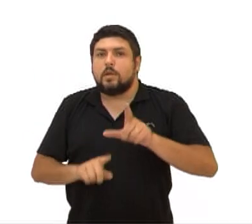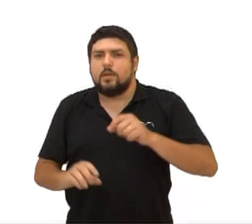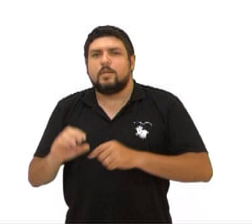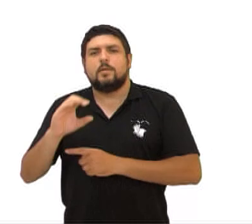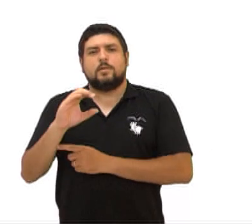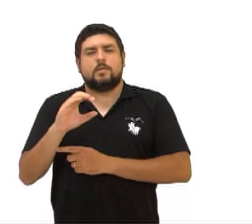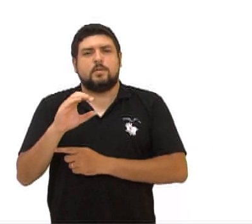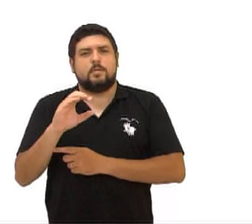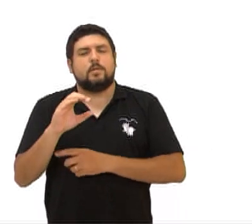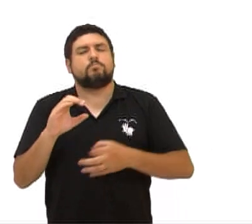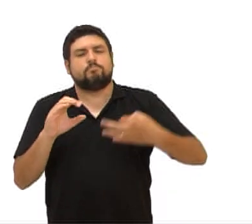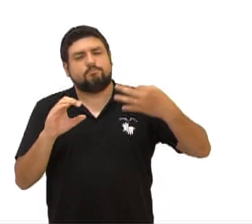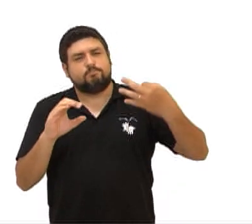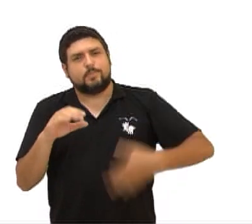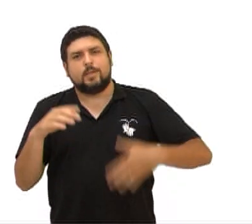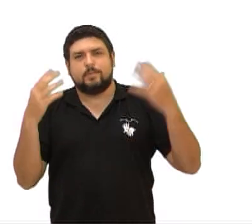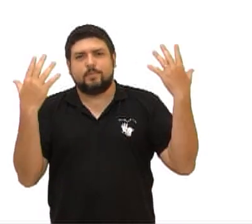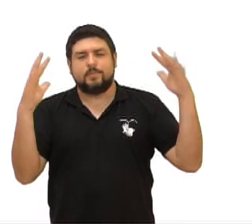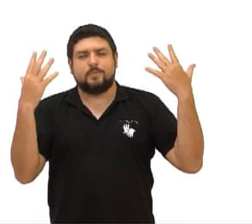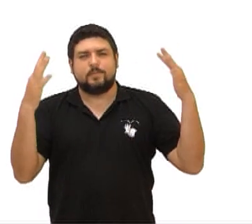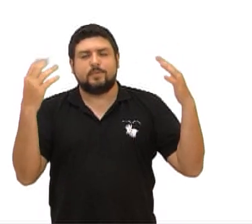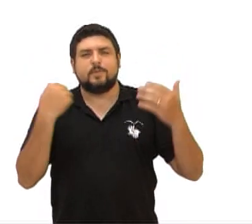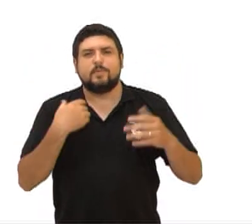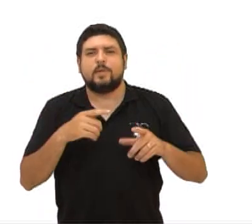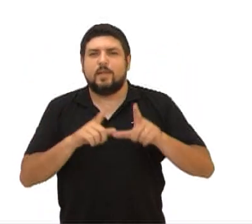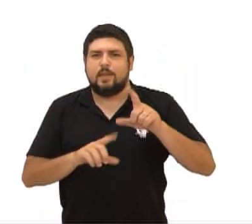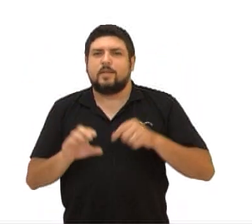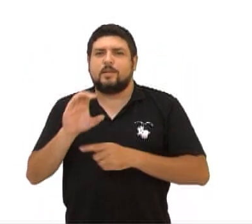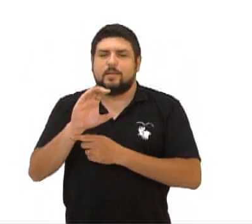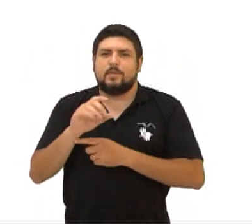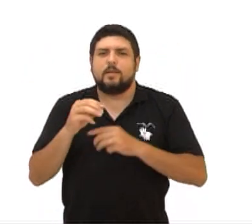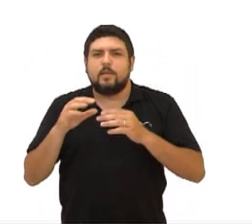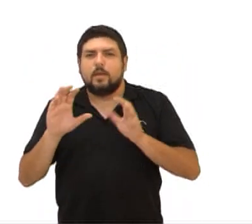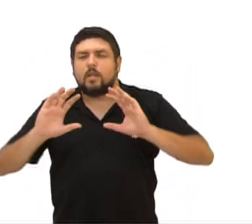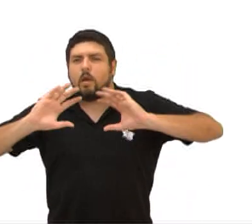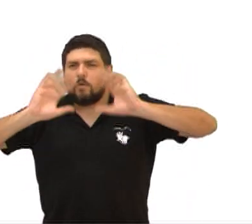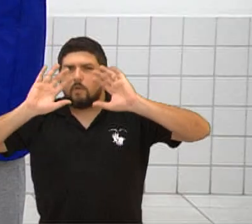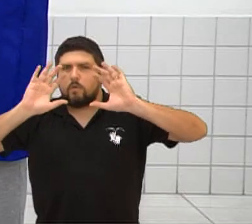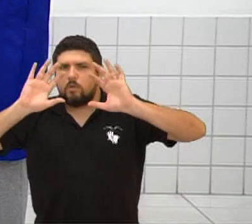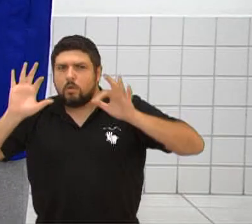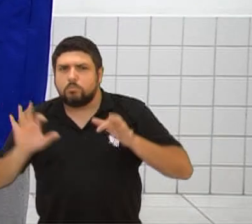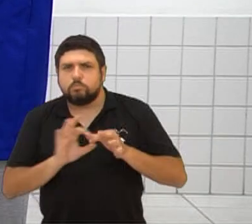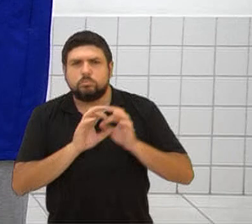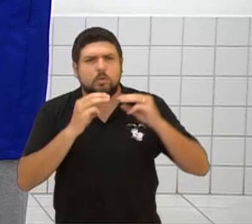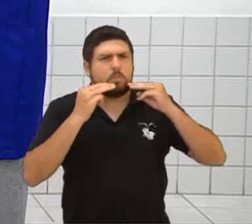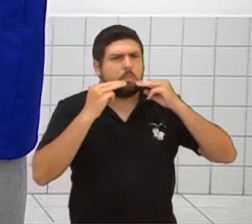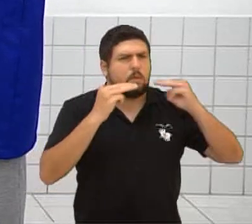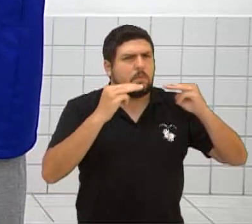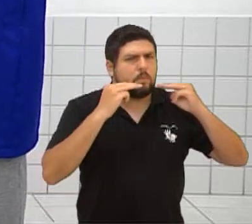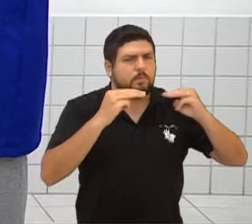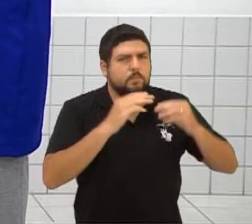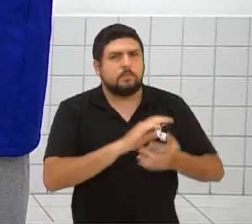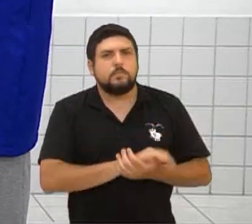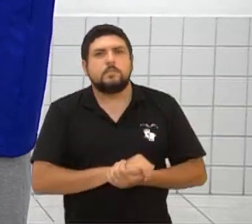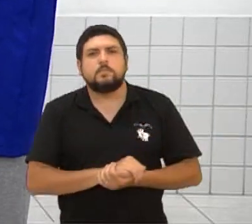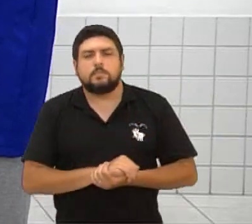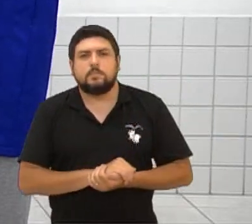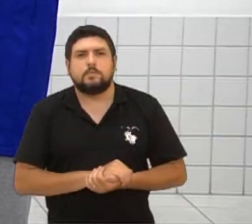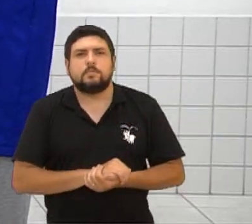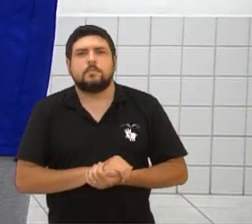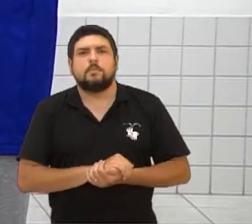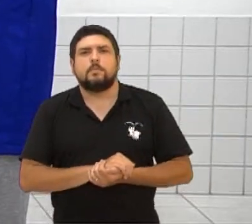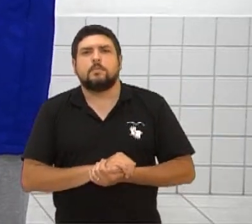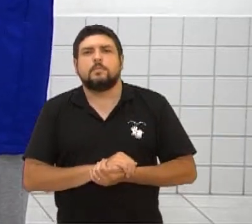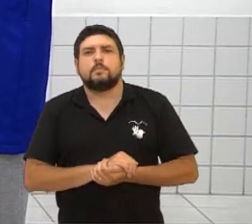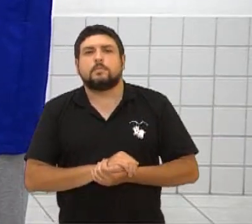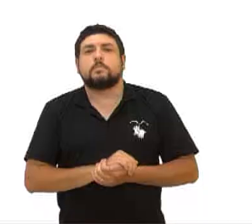esses 60% acertaram, né? Incorporação do marketing, esse foi o discurso do Carlos Nussmann, né? Aí nós tivemos,